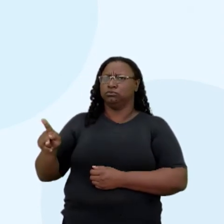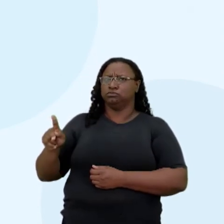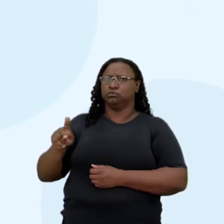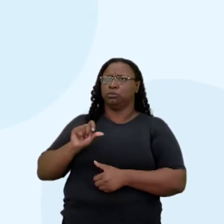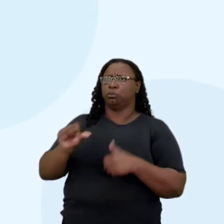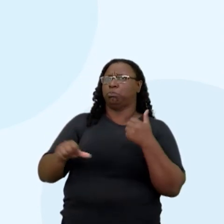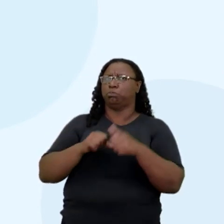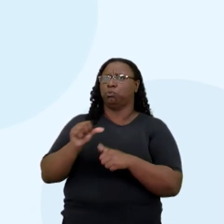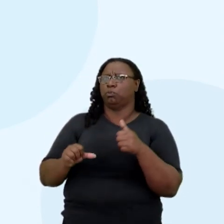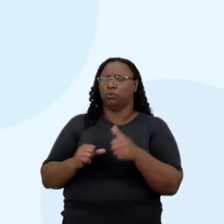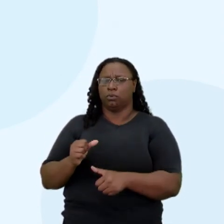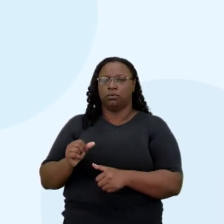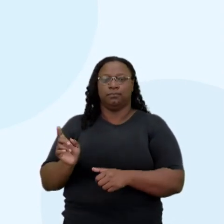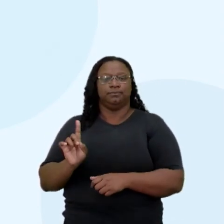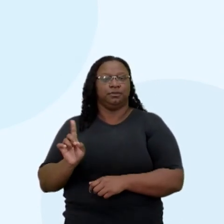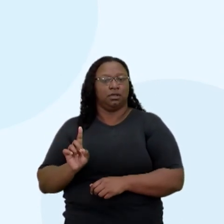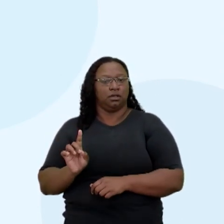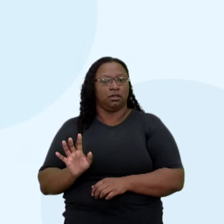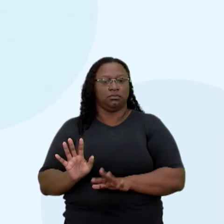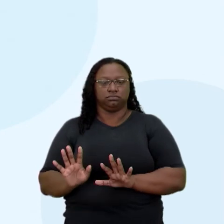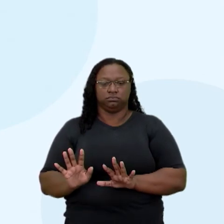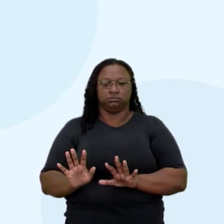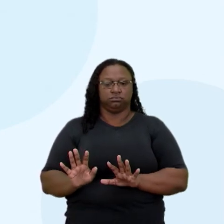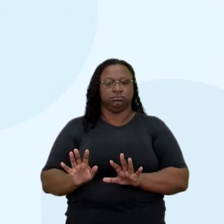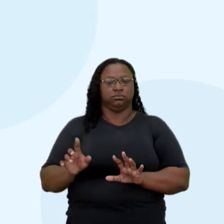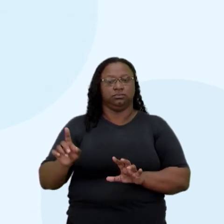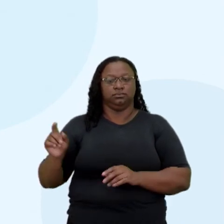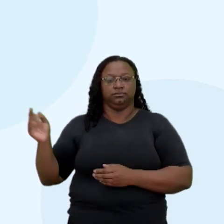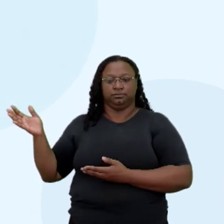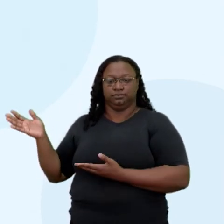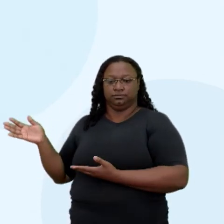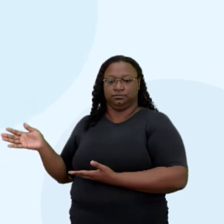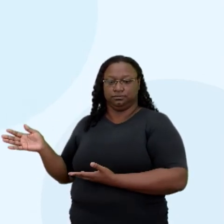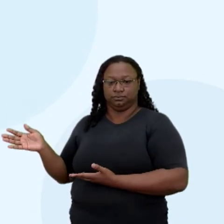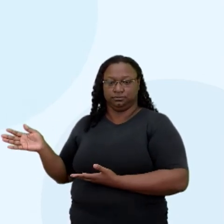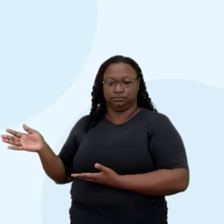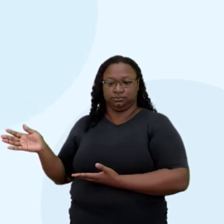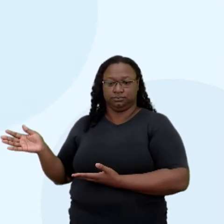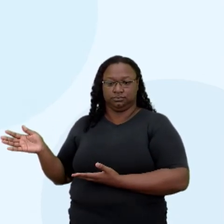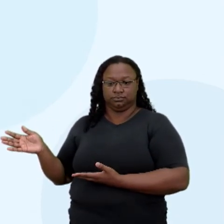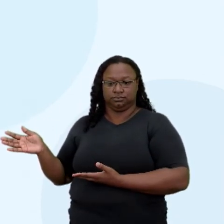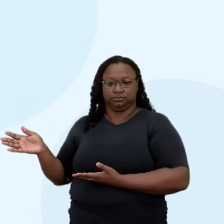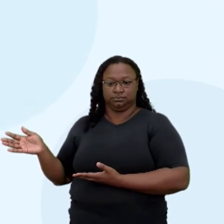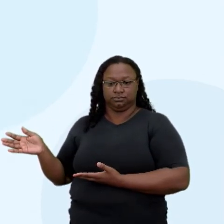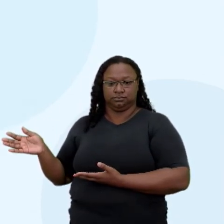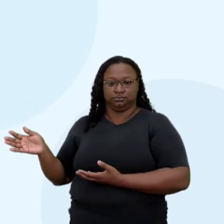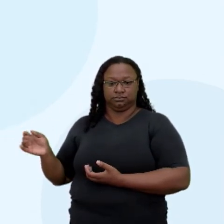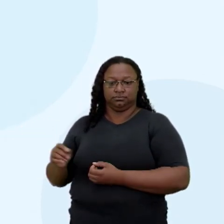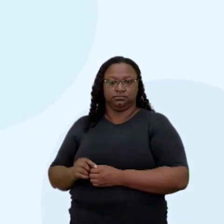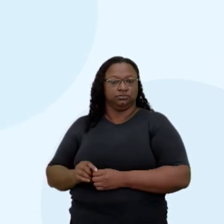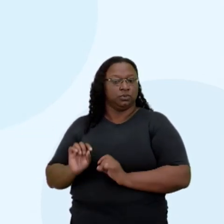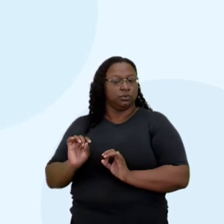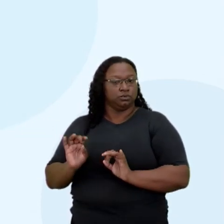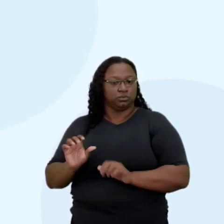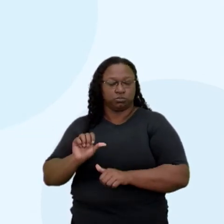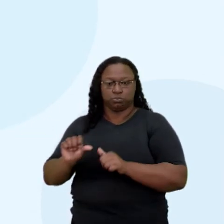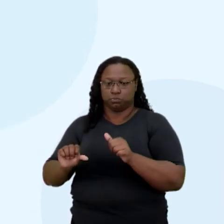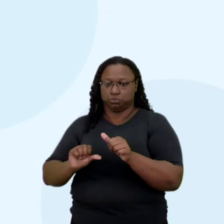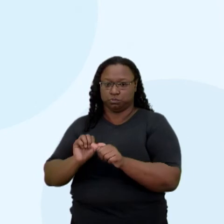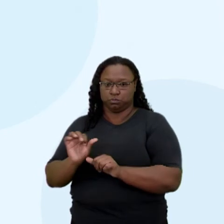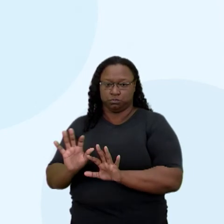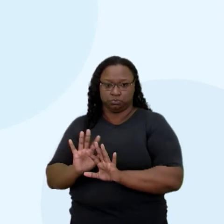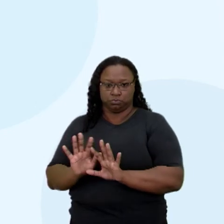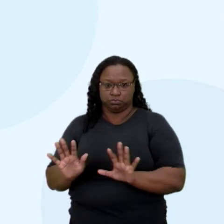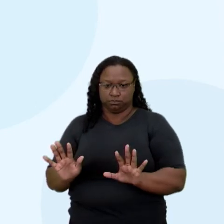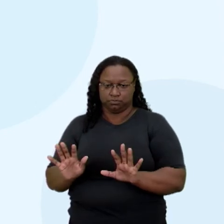mudei o posicionamento. Perceba que aqui a ordem está apenas trocada por uma questão de leitura mesmo, de posicionamento, só